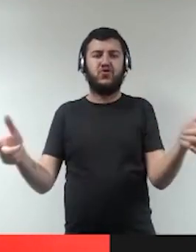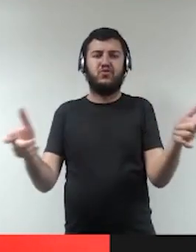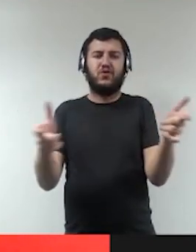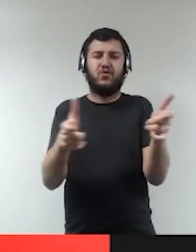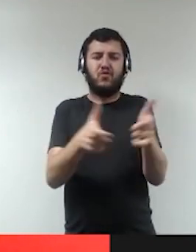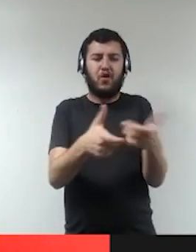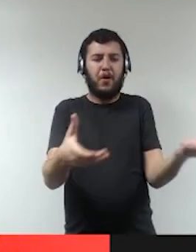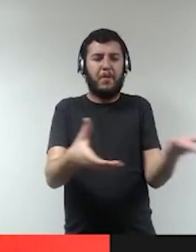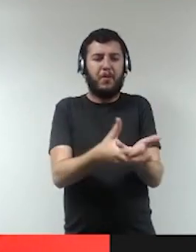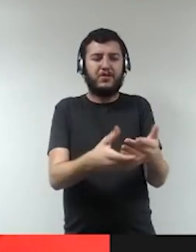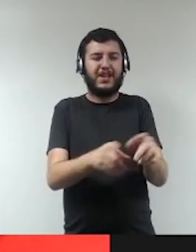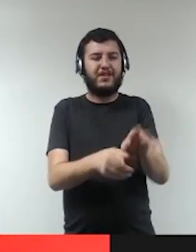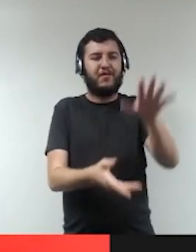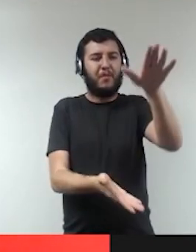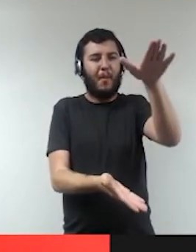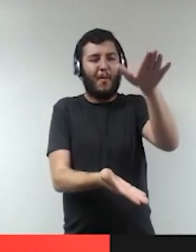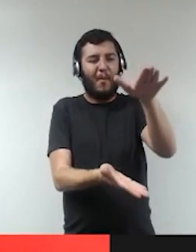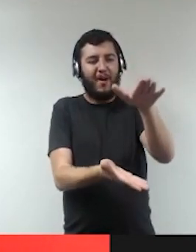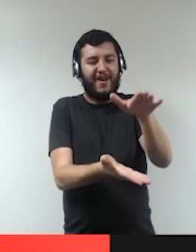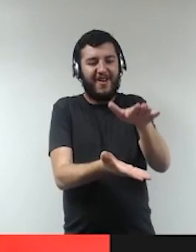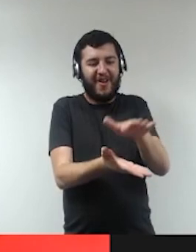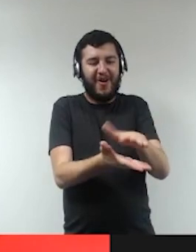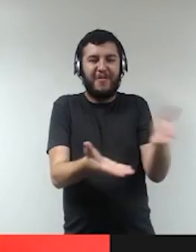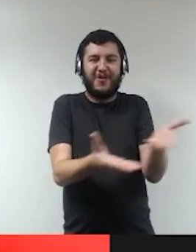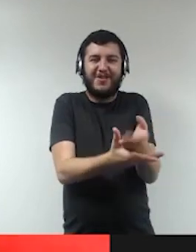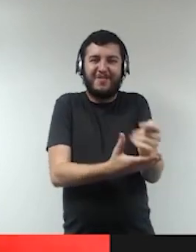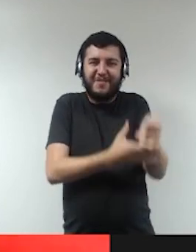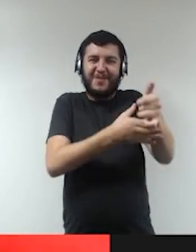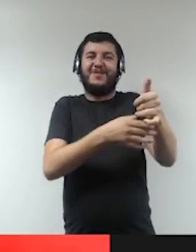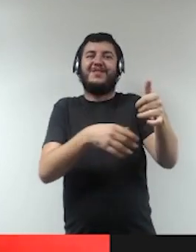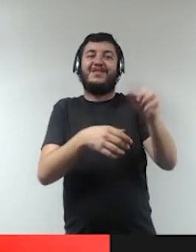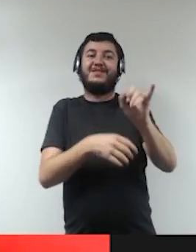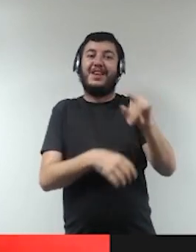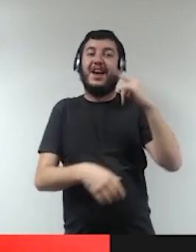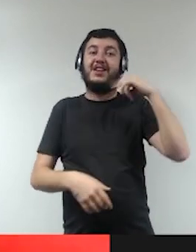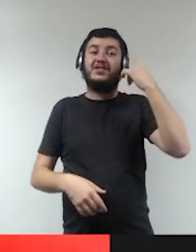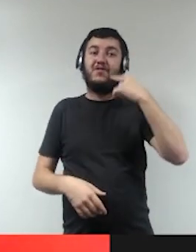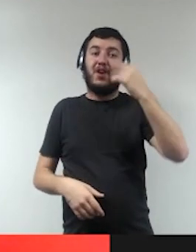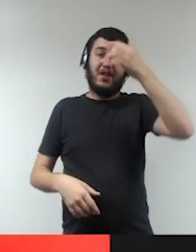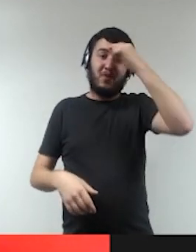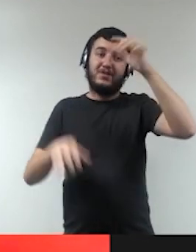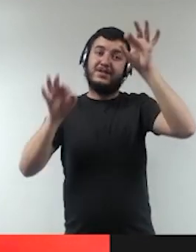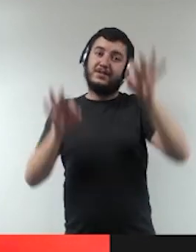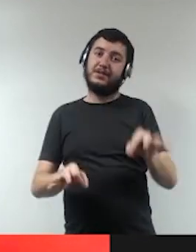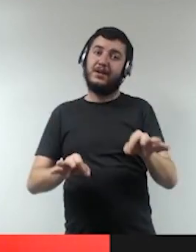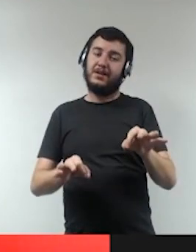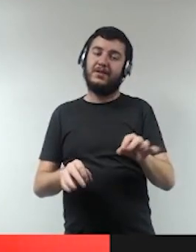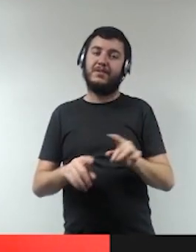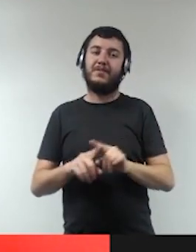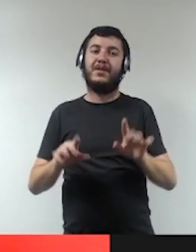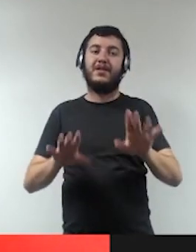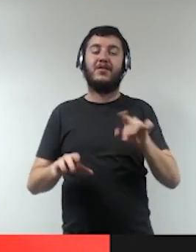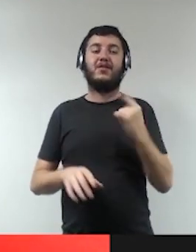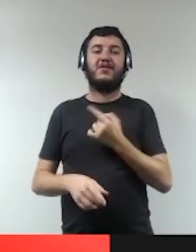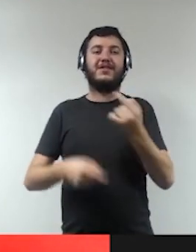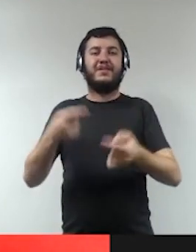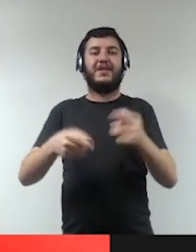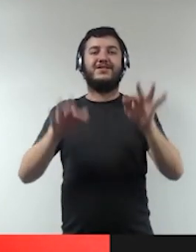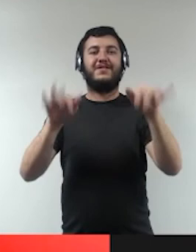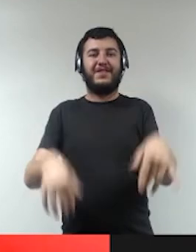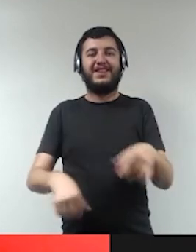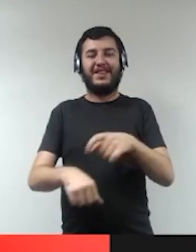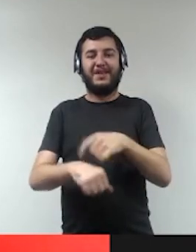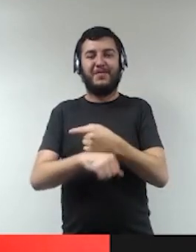que se avolumam, se os advogados e as partes também tivessem essa consciência, né? Nosso painel está finalizando, nosso tempo